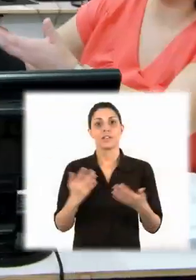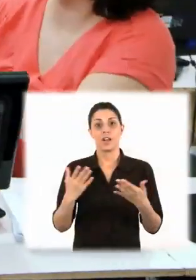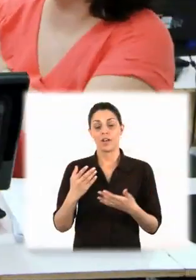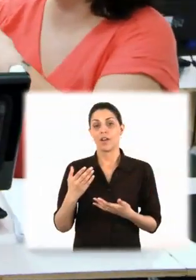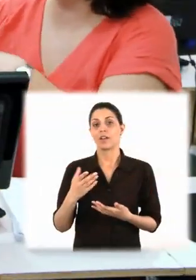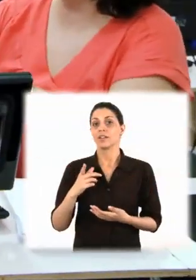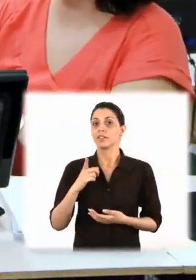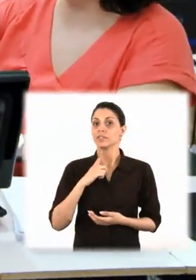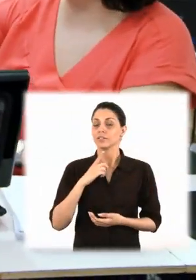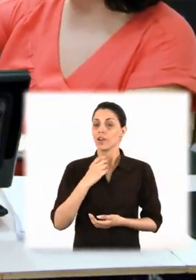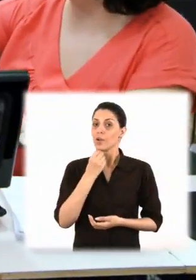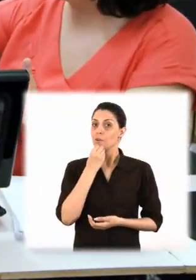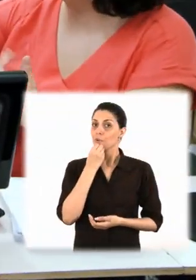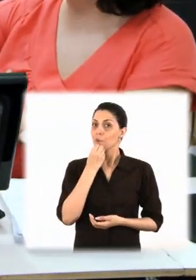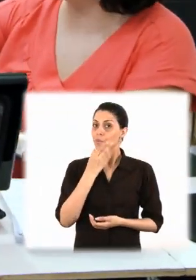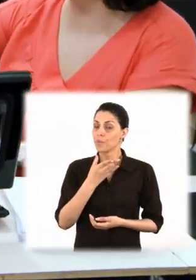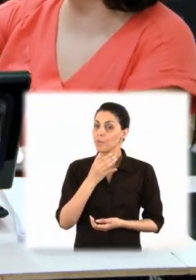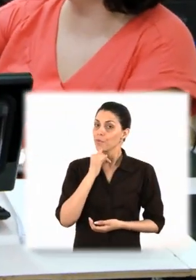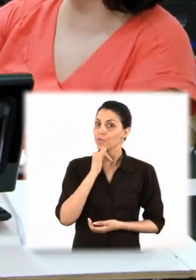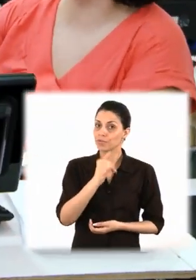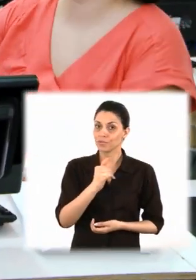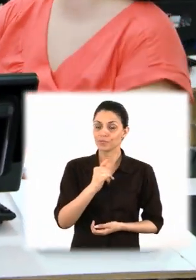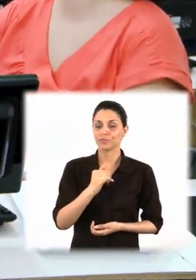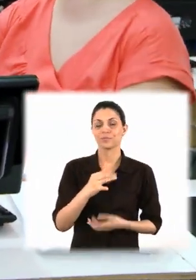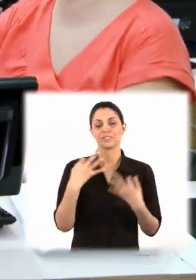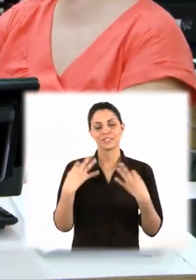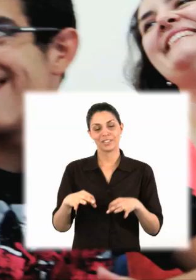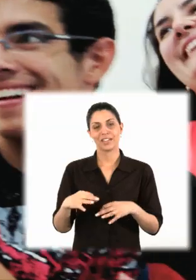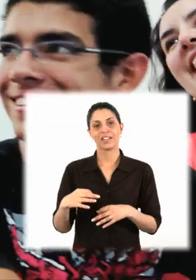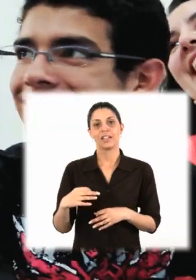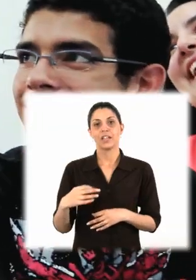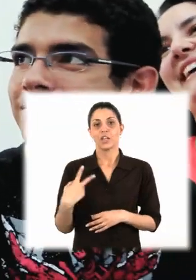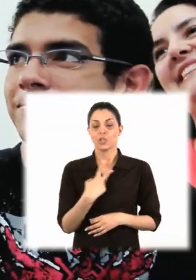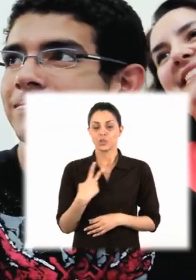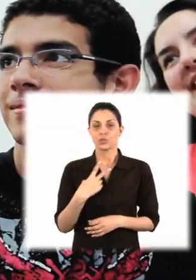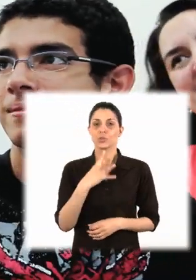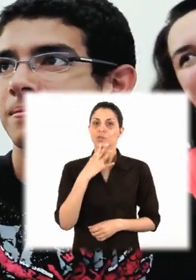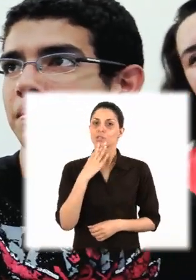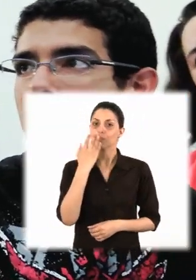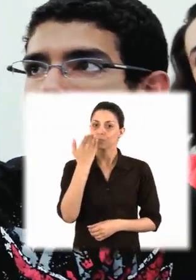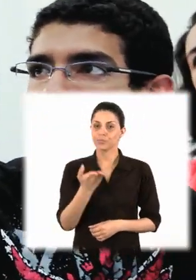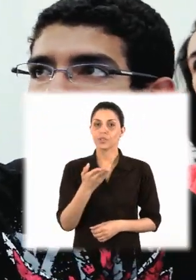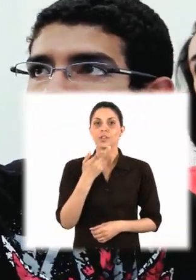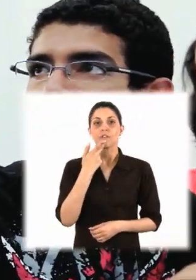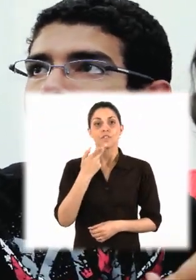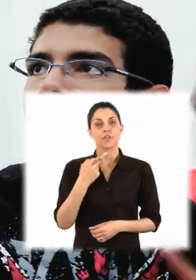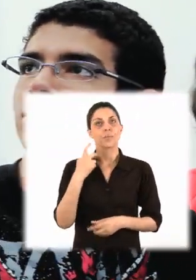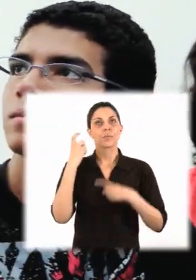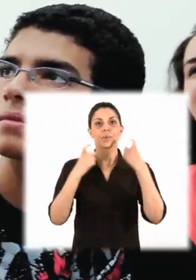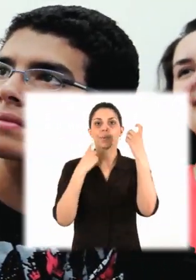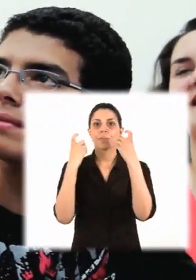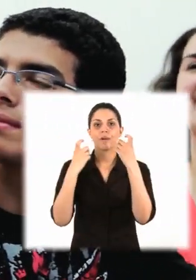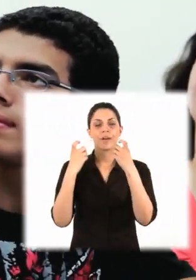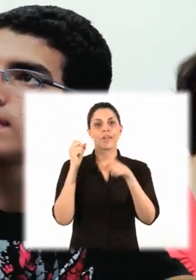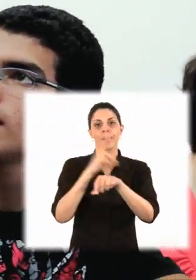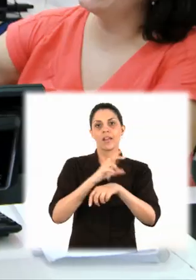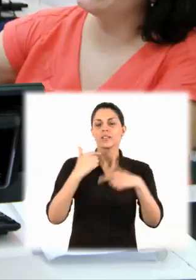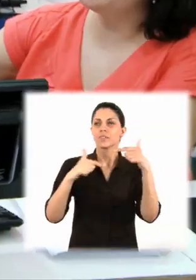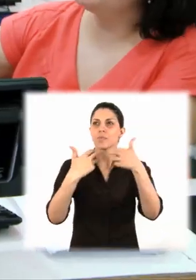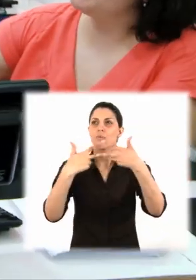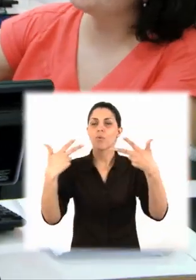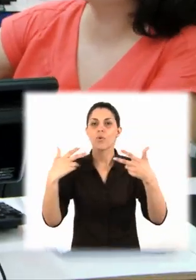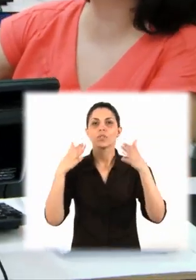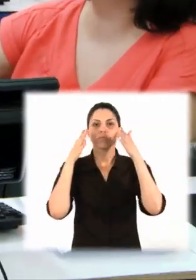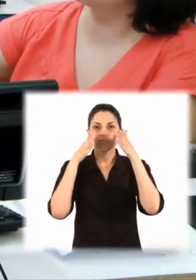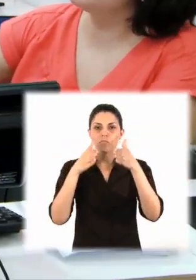E a Marília, então, tem um bom anúncio aí para te fazer. Exatamente. Logo que a gente se conheceu, você falou que estava muito preocupado com o mercado